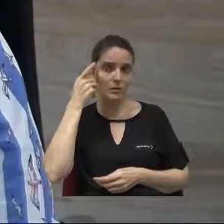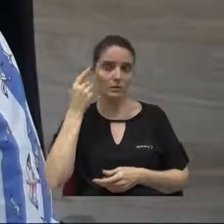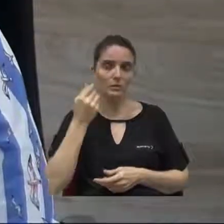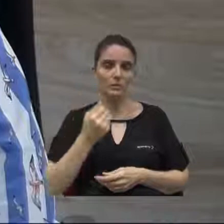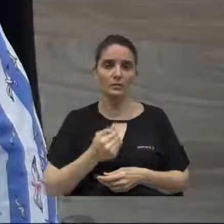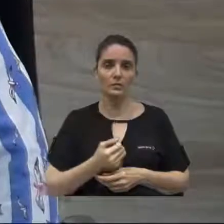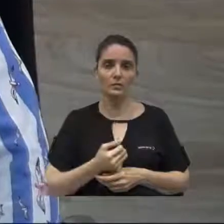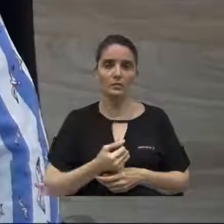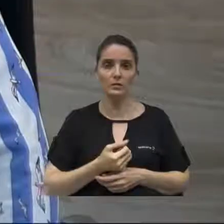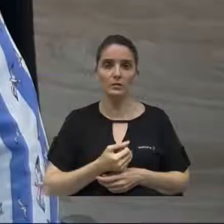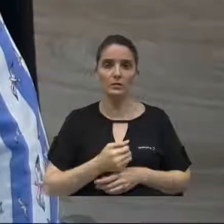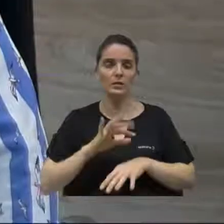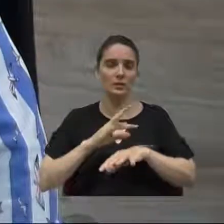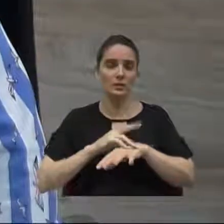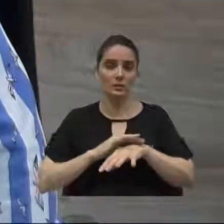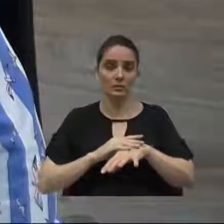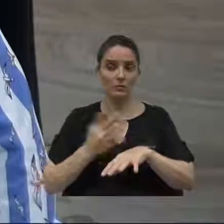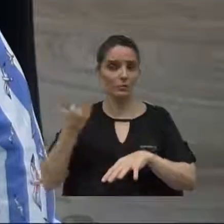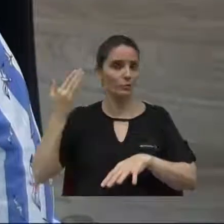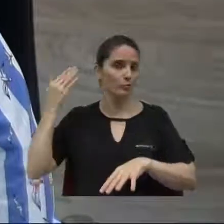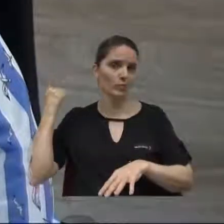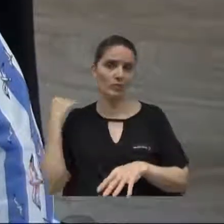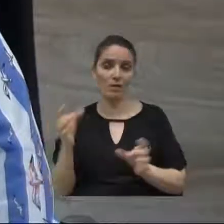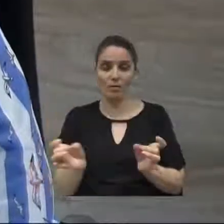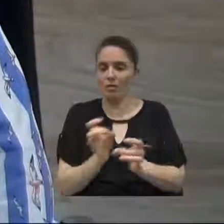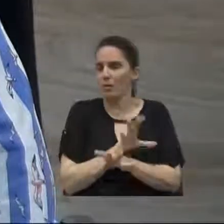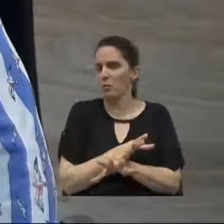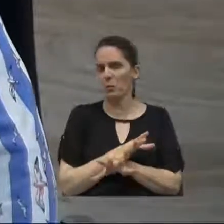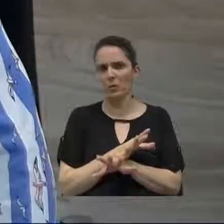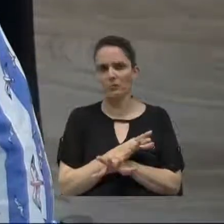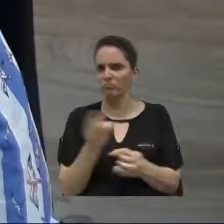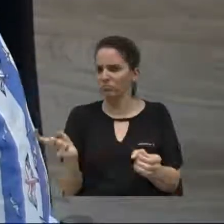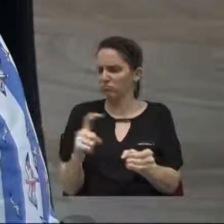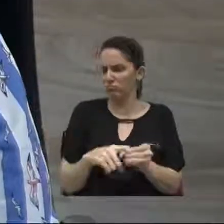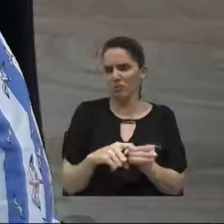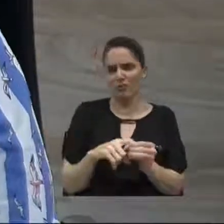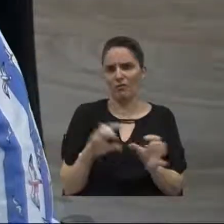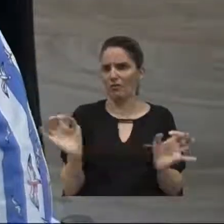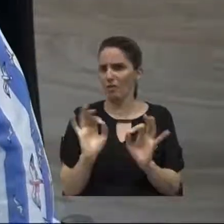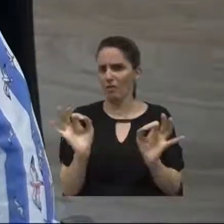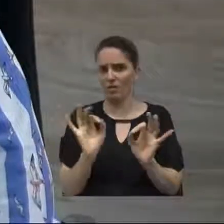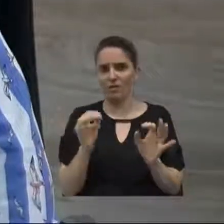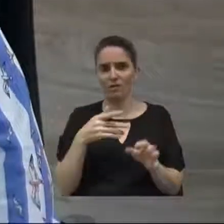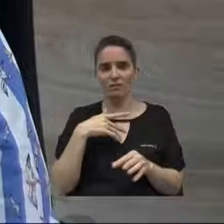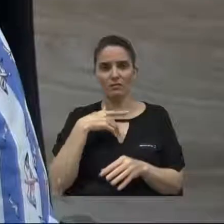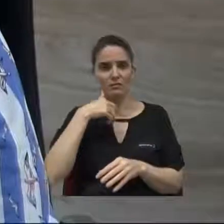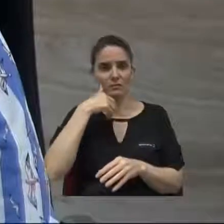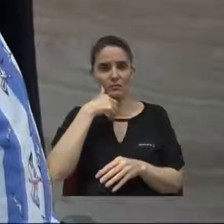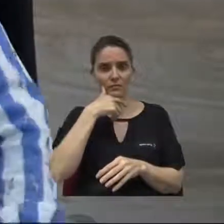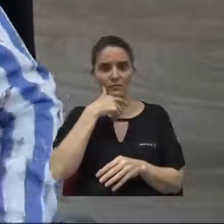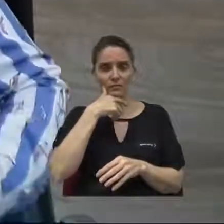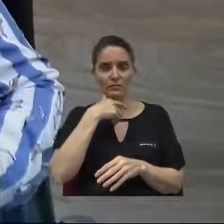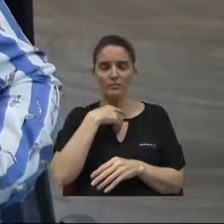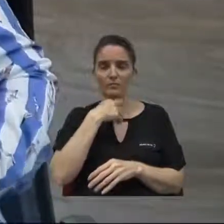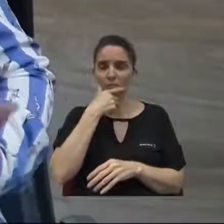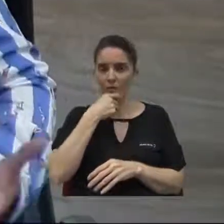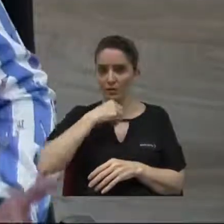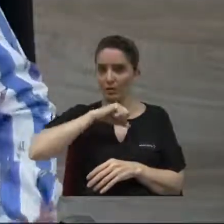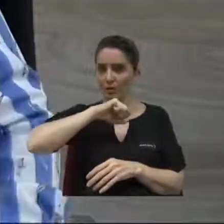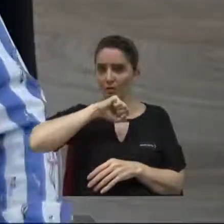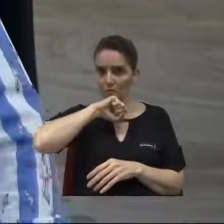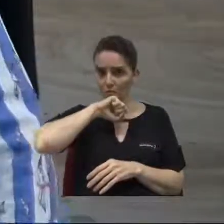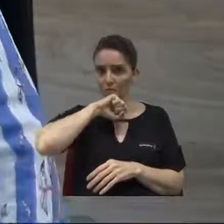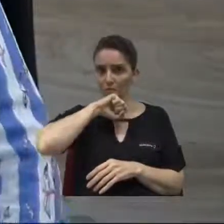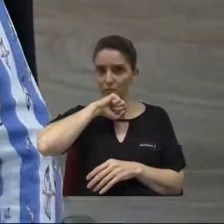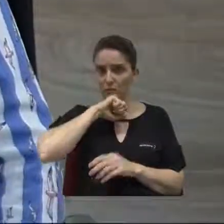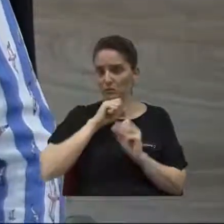dizer que aquelas doenças estavam erradicadas e que as mães, as mulheres, se